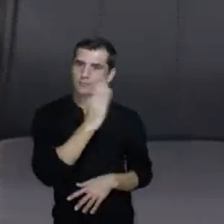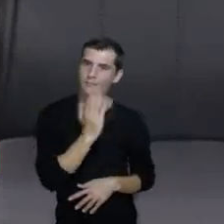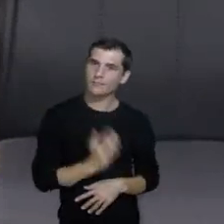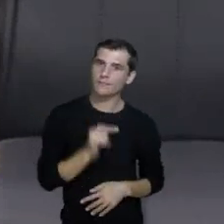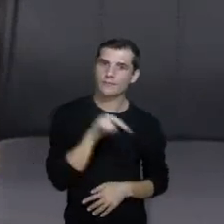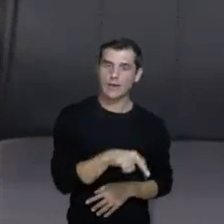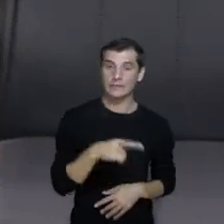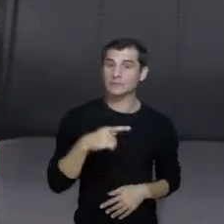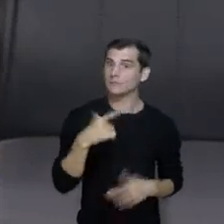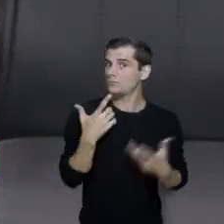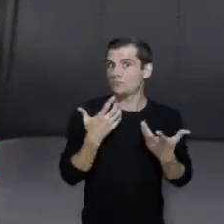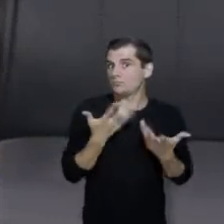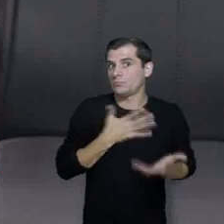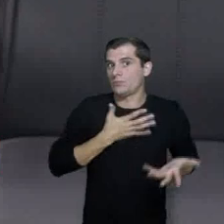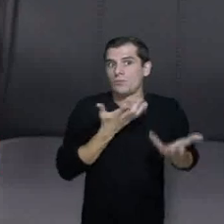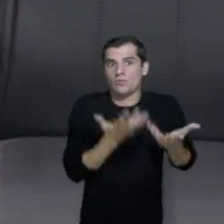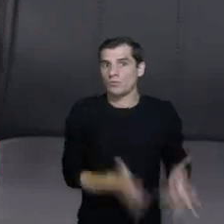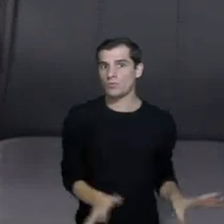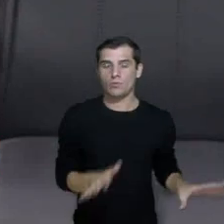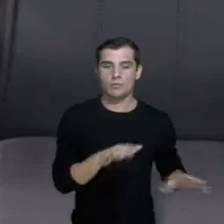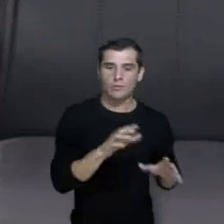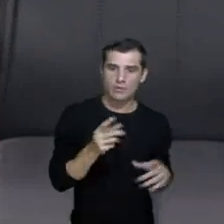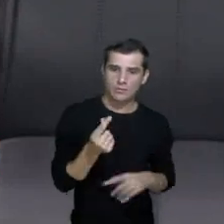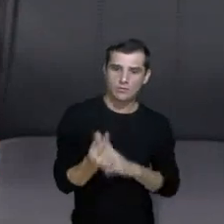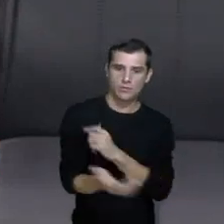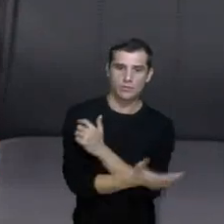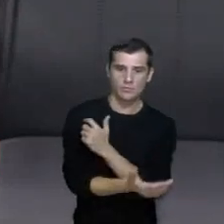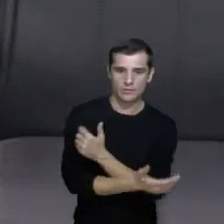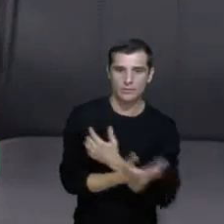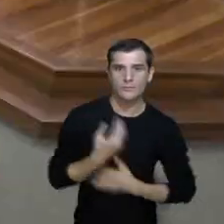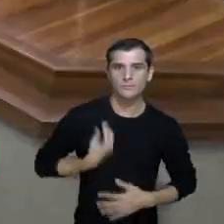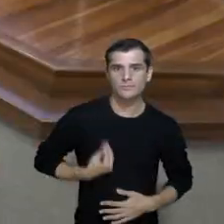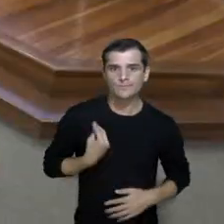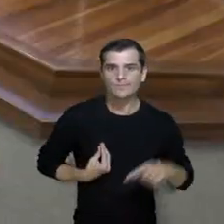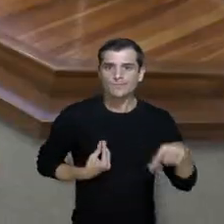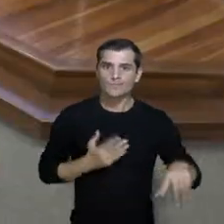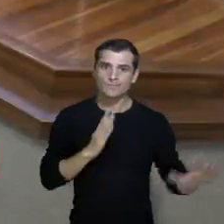bastante Genuino repito pelo menos naquele início